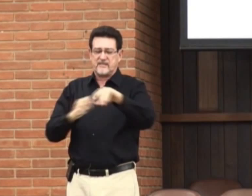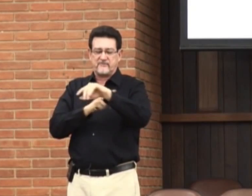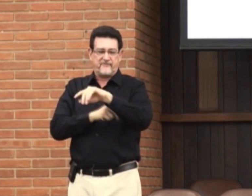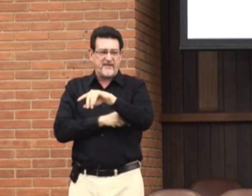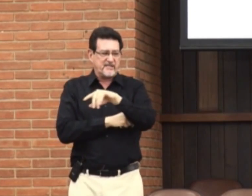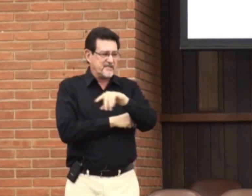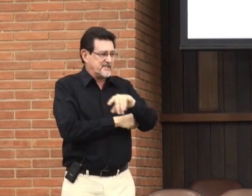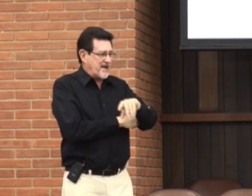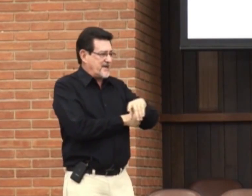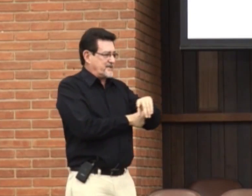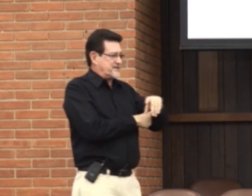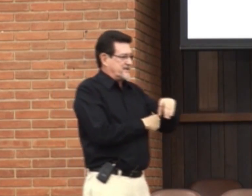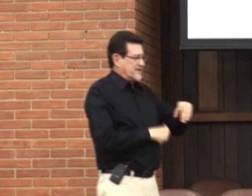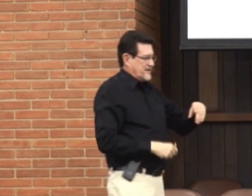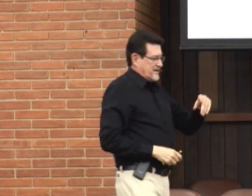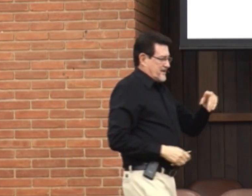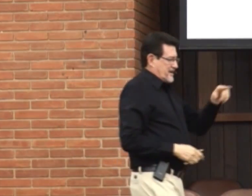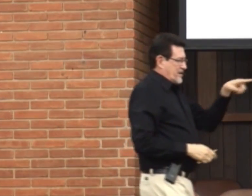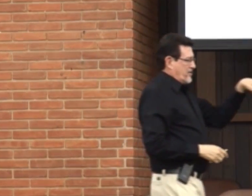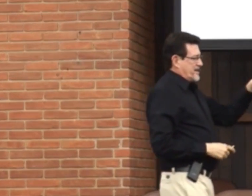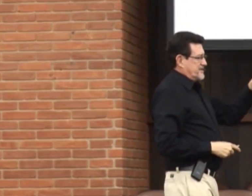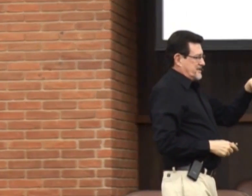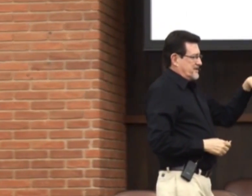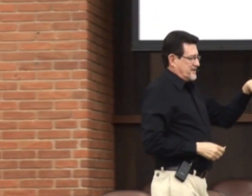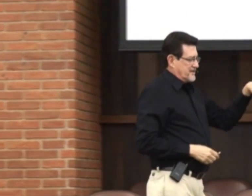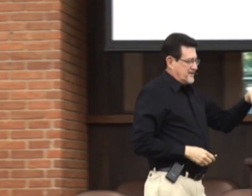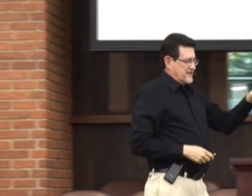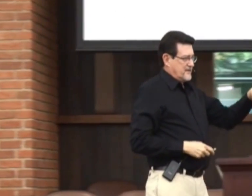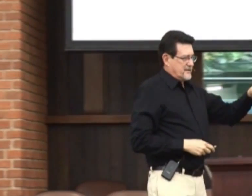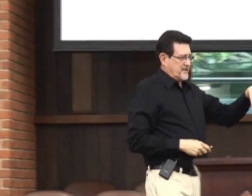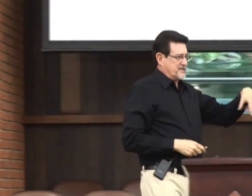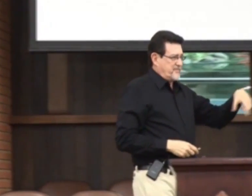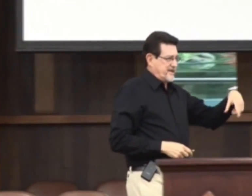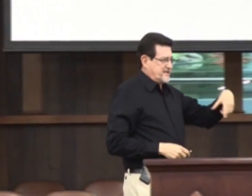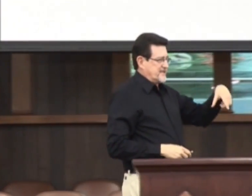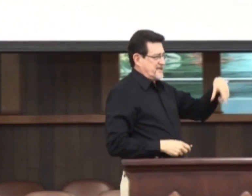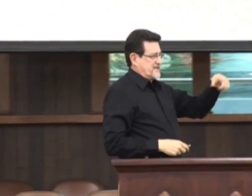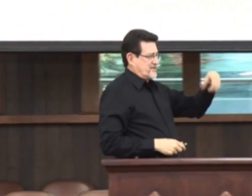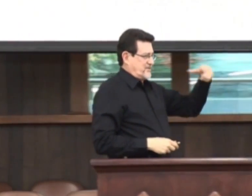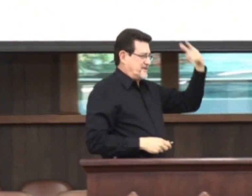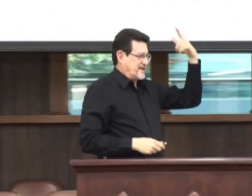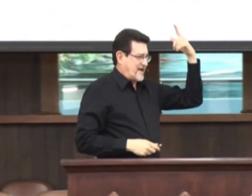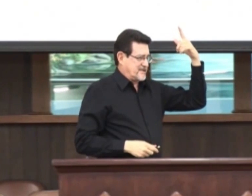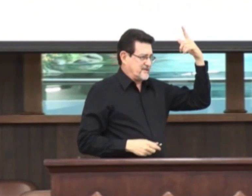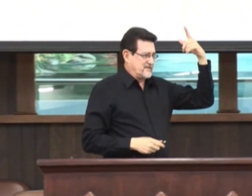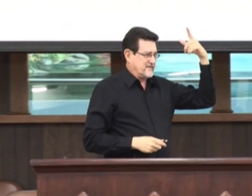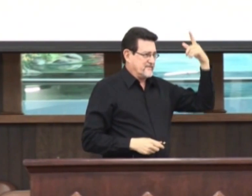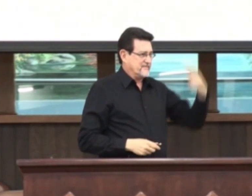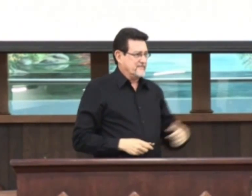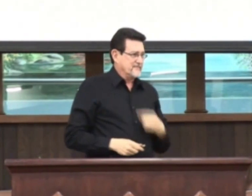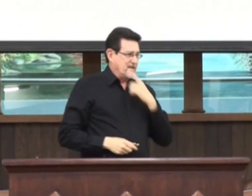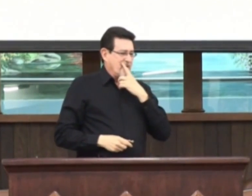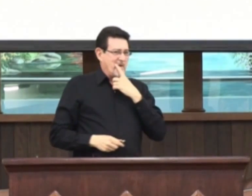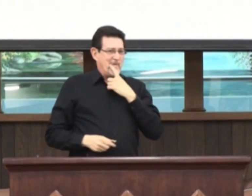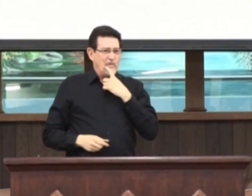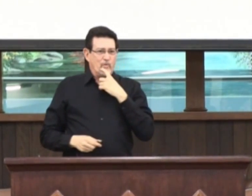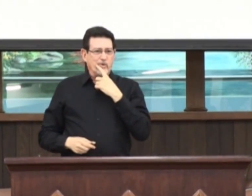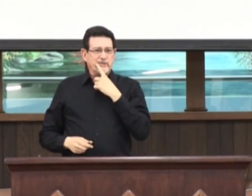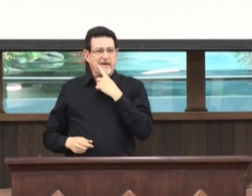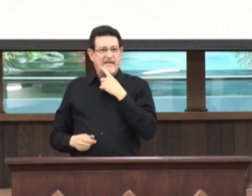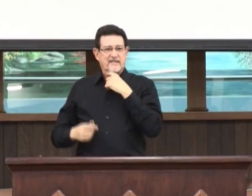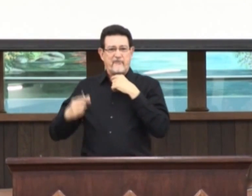de graças. 26 agora desse mês é dia de ações de graças.